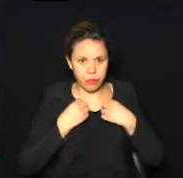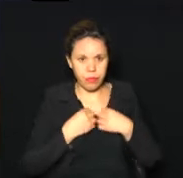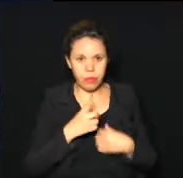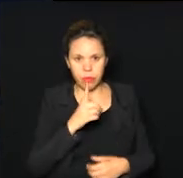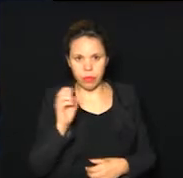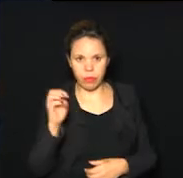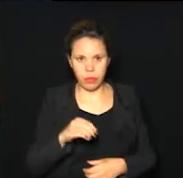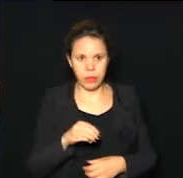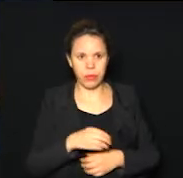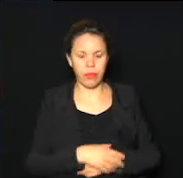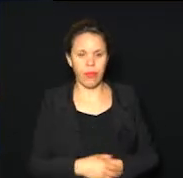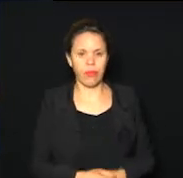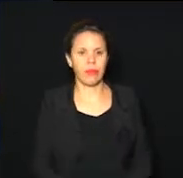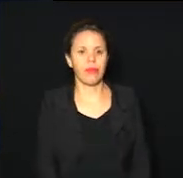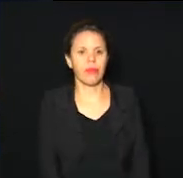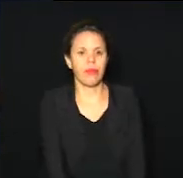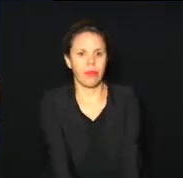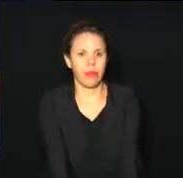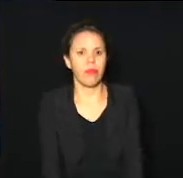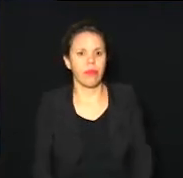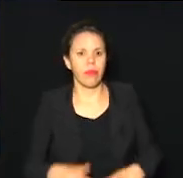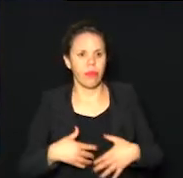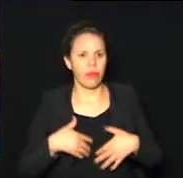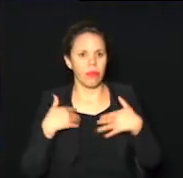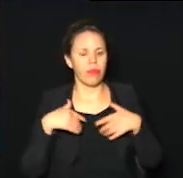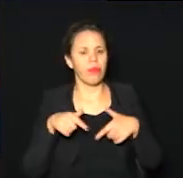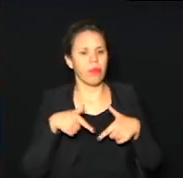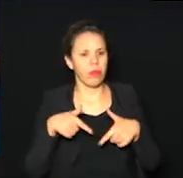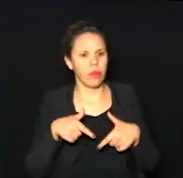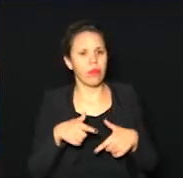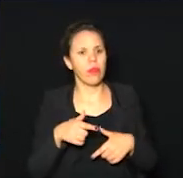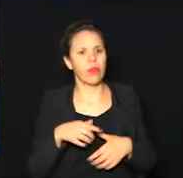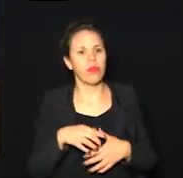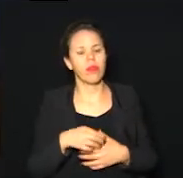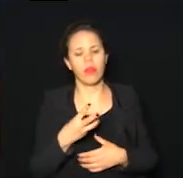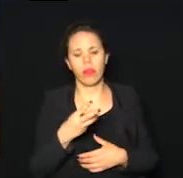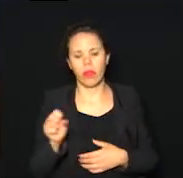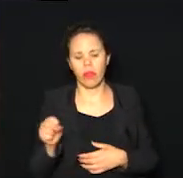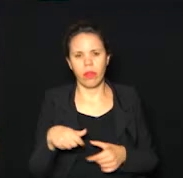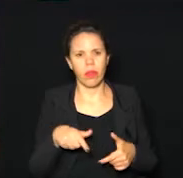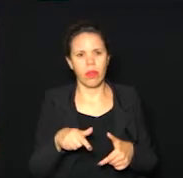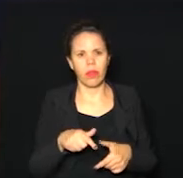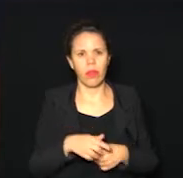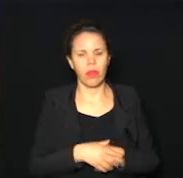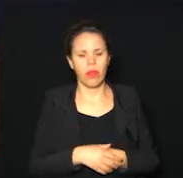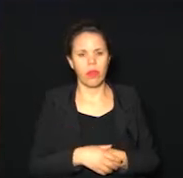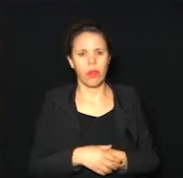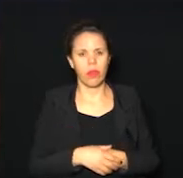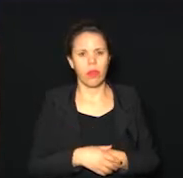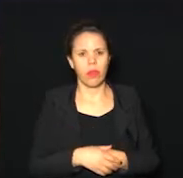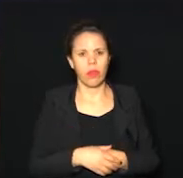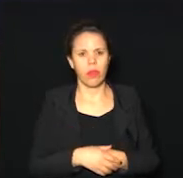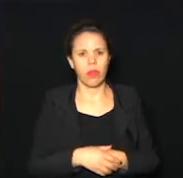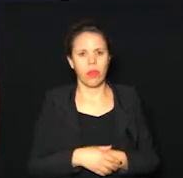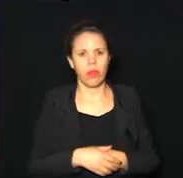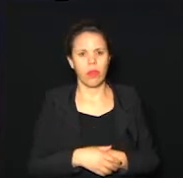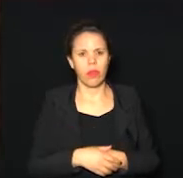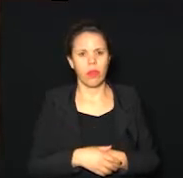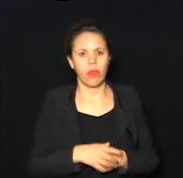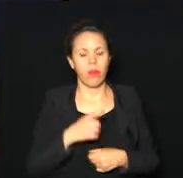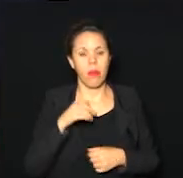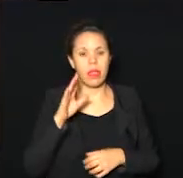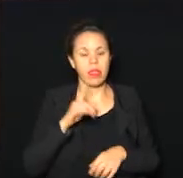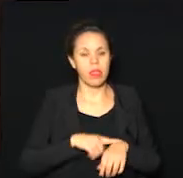minutos. Eu tenho muito orgulho de estar nesses 38 anos, acho que muito mais novo, inclusive, do que você. Eu trabalho há mais tempo